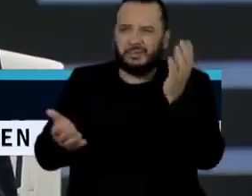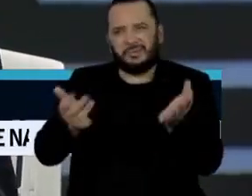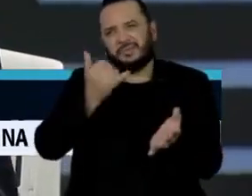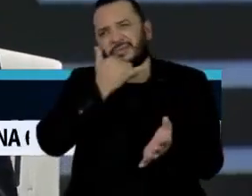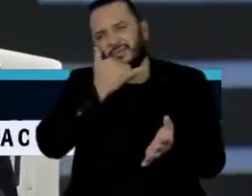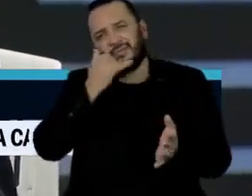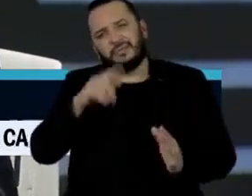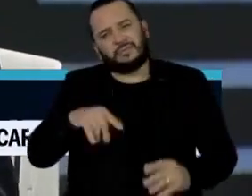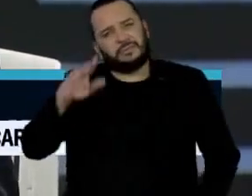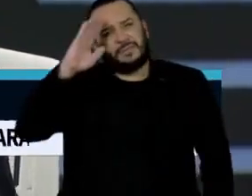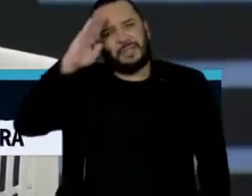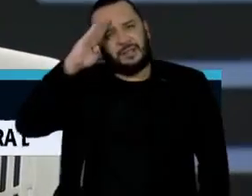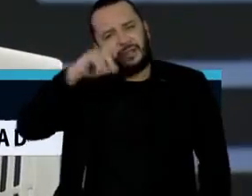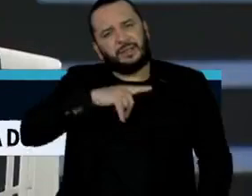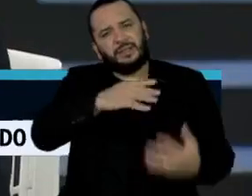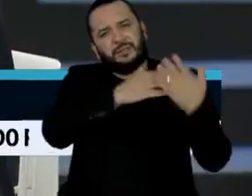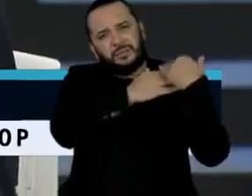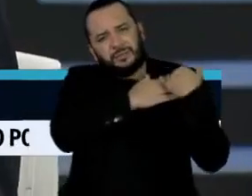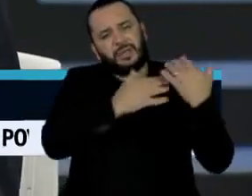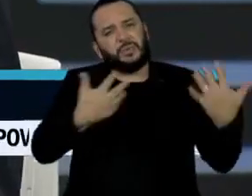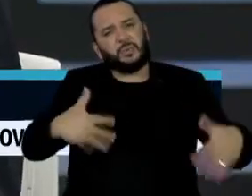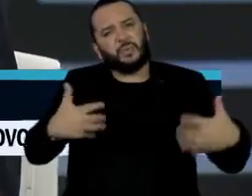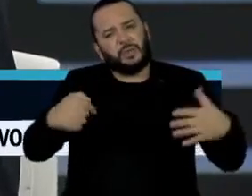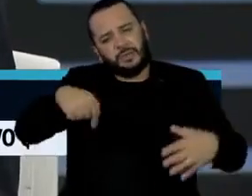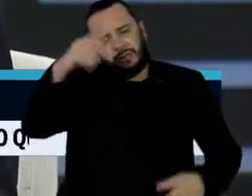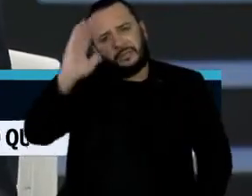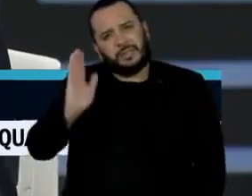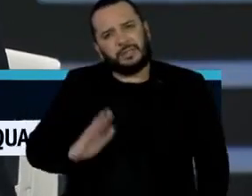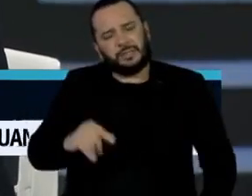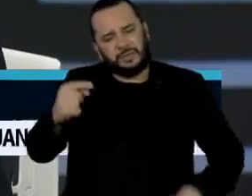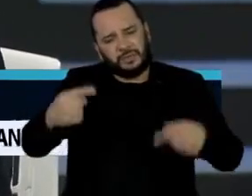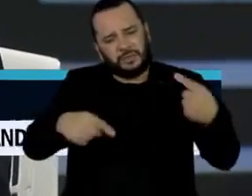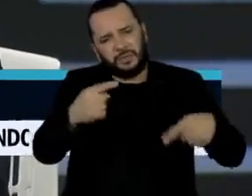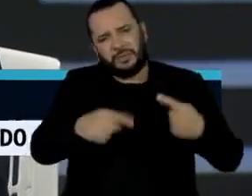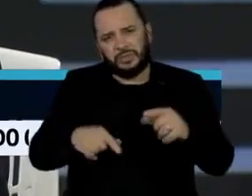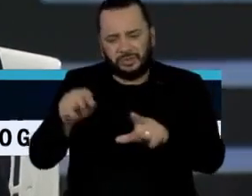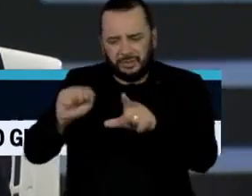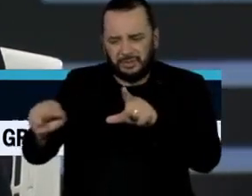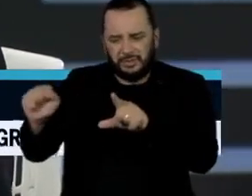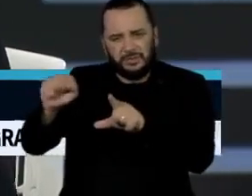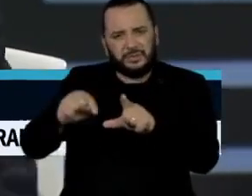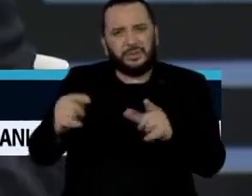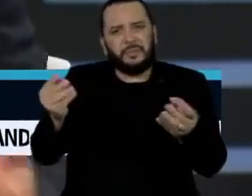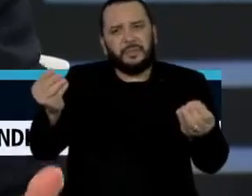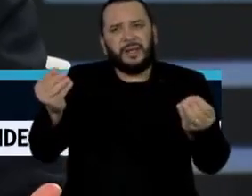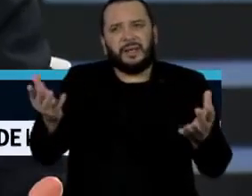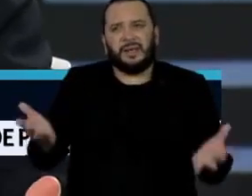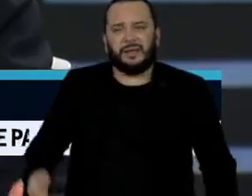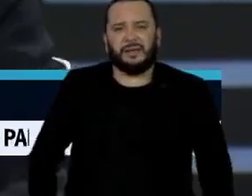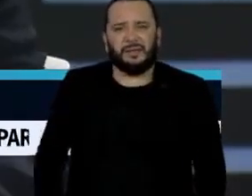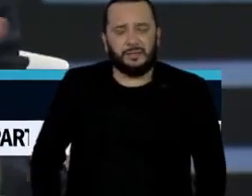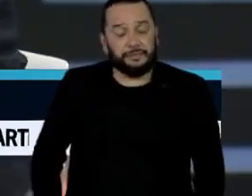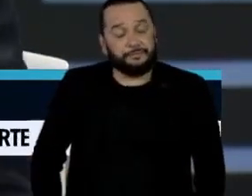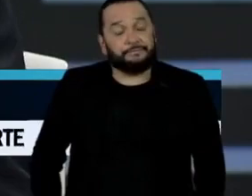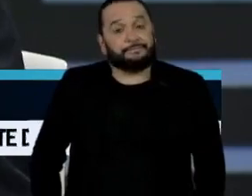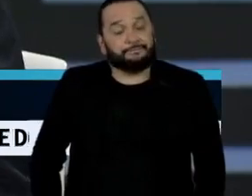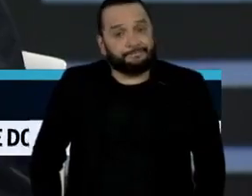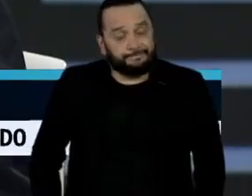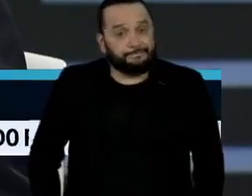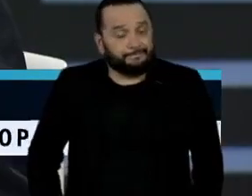função é enorme nesse país não tem que se meter a discutir urna e tal quer dizer claro